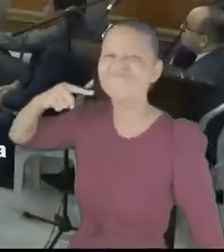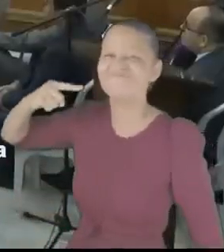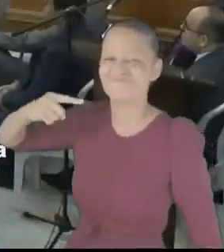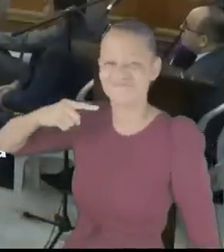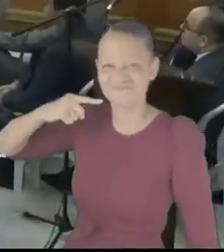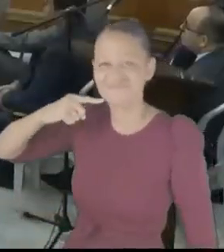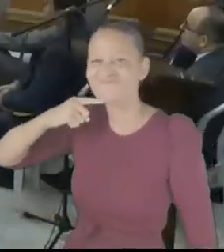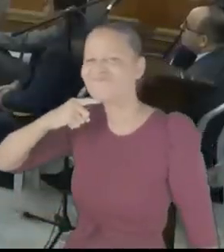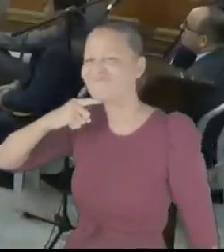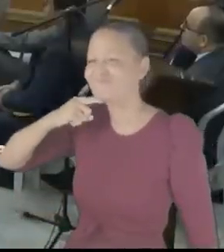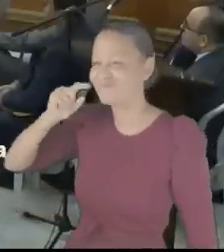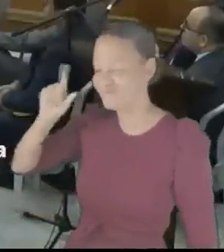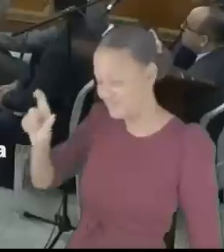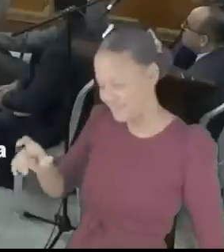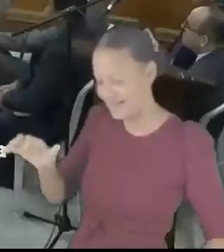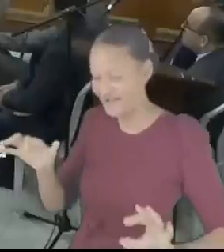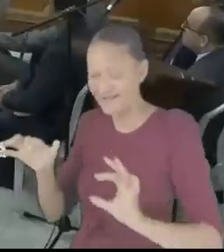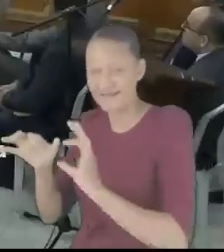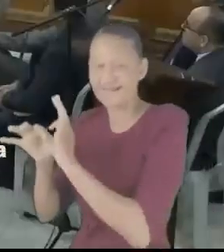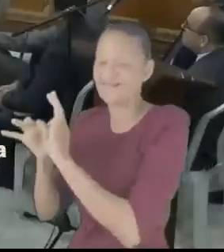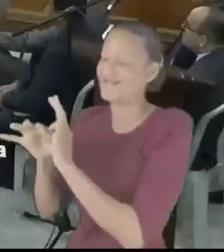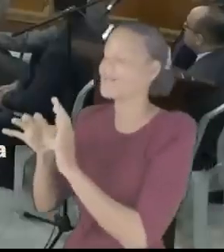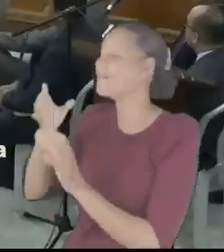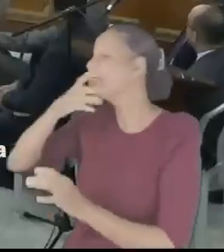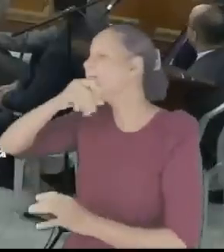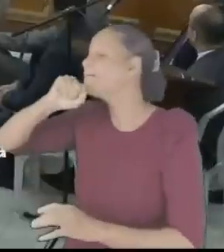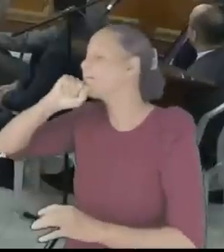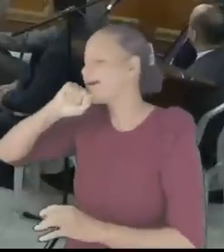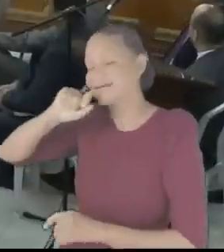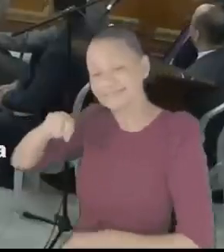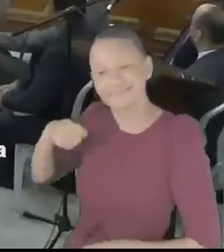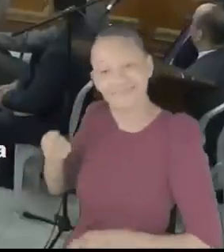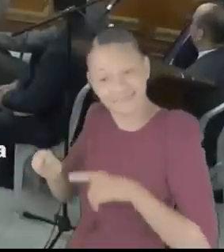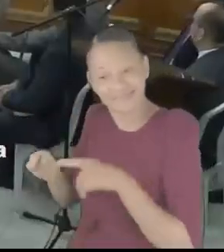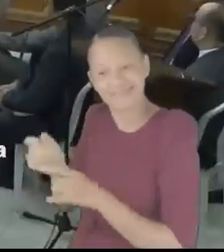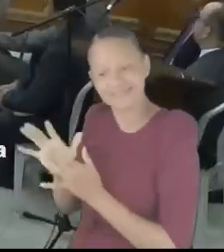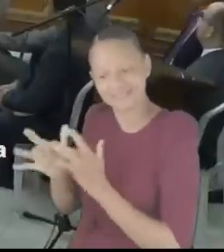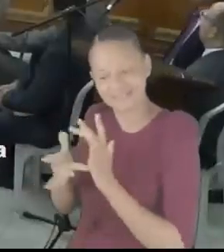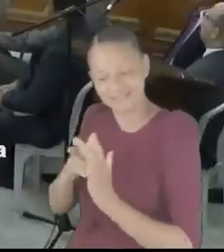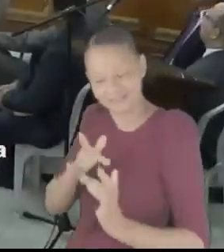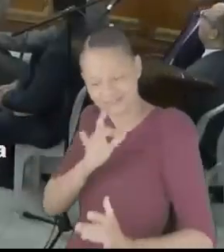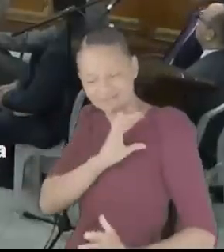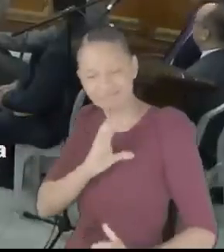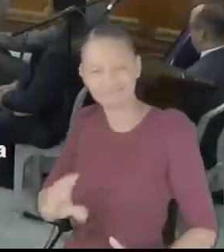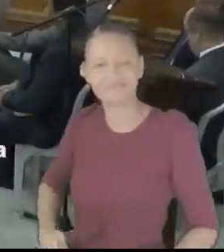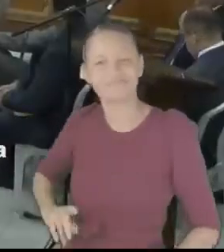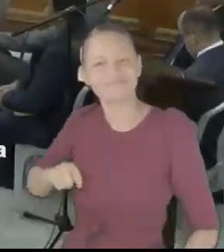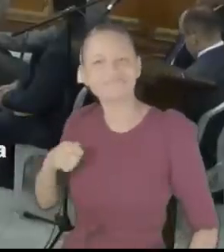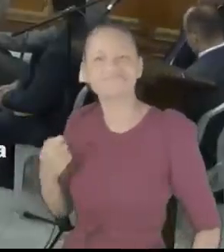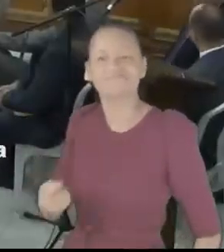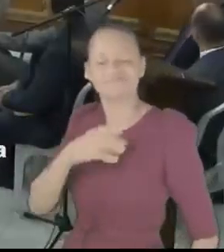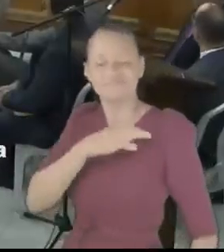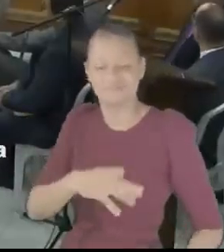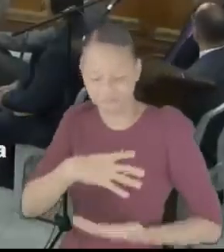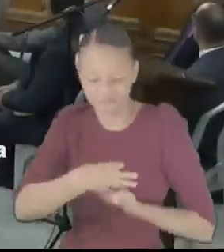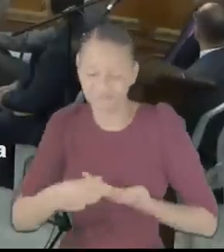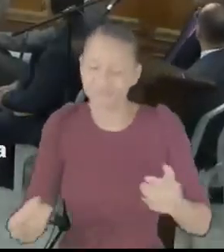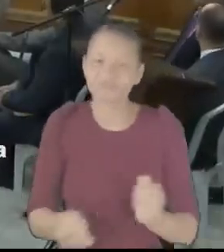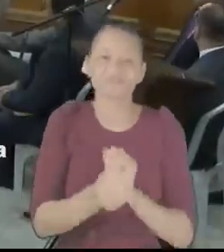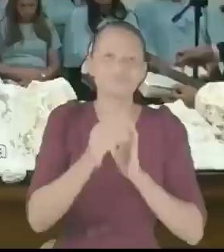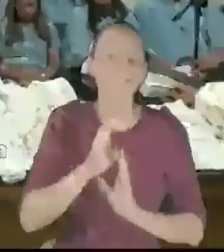advogado para com o Pai, Jesus Cristo, o justo. Quem pode dar glória para